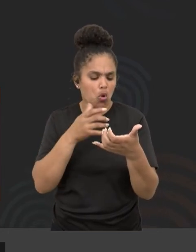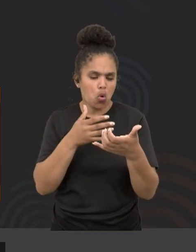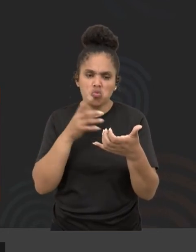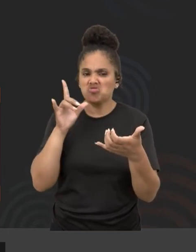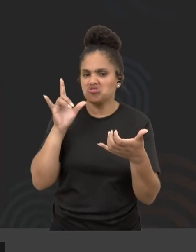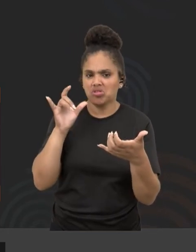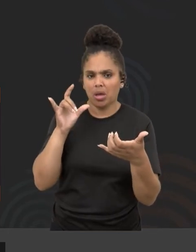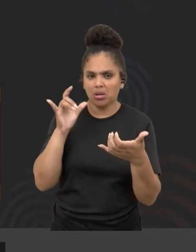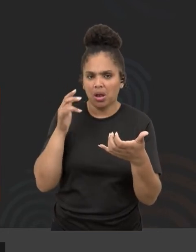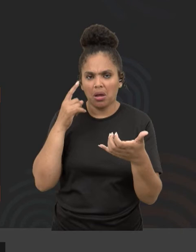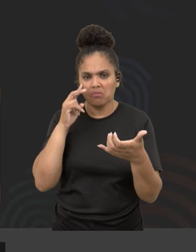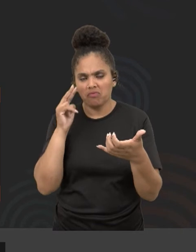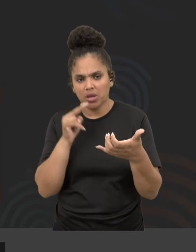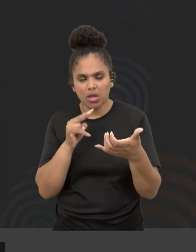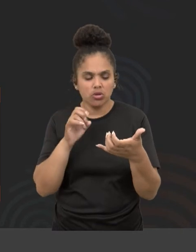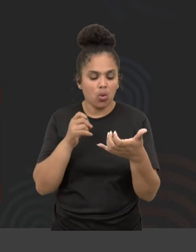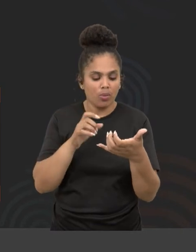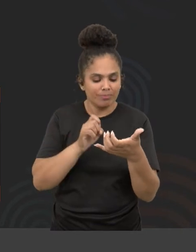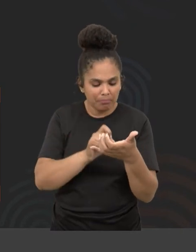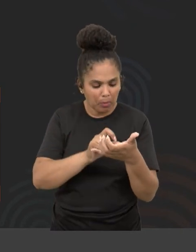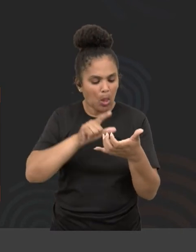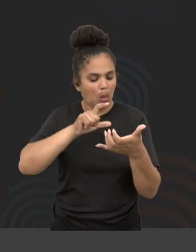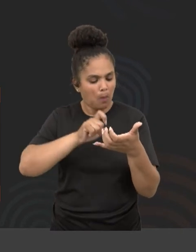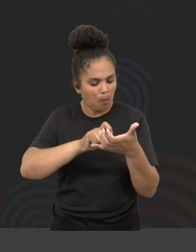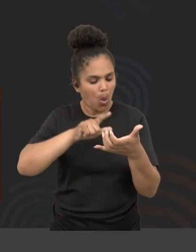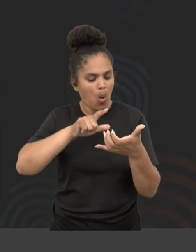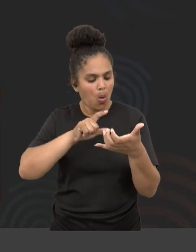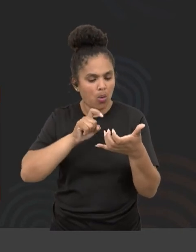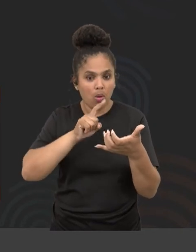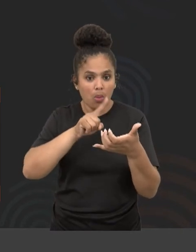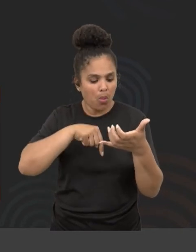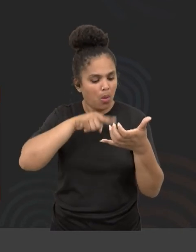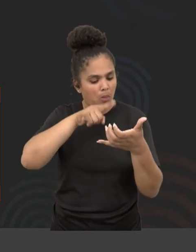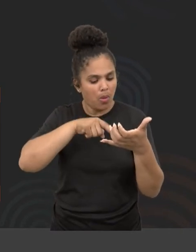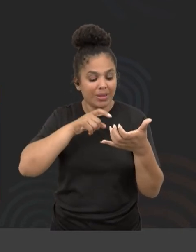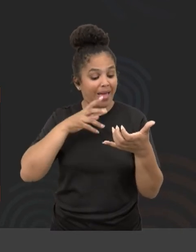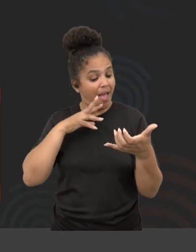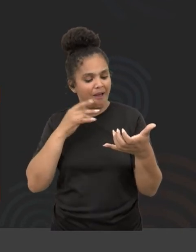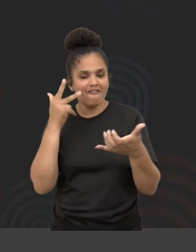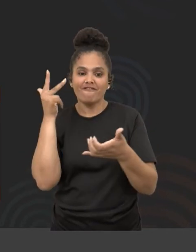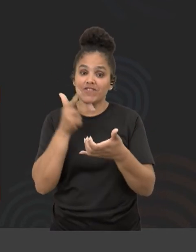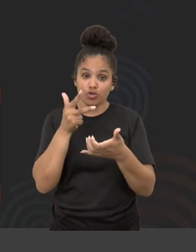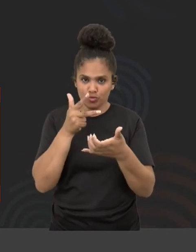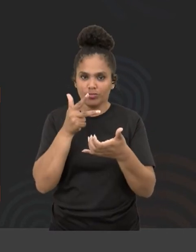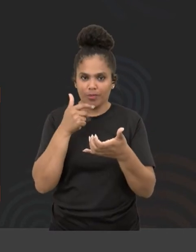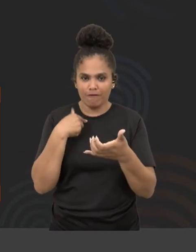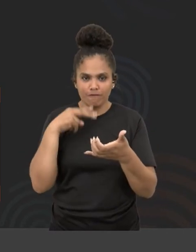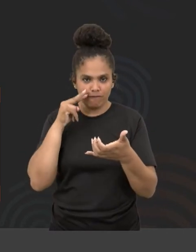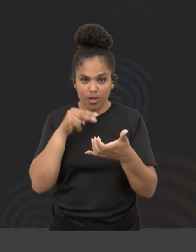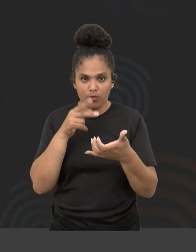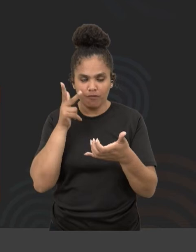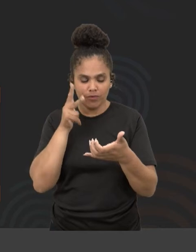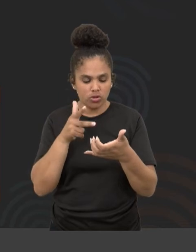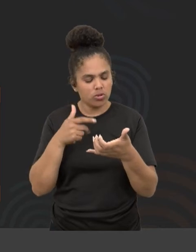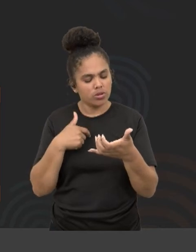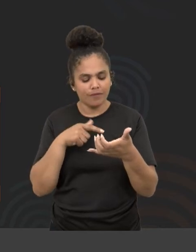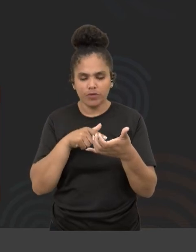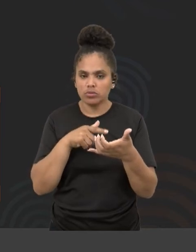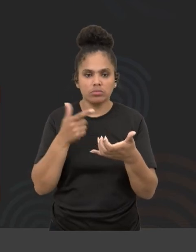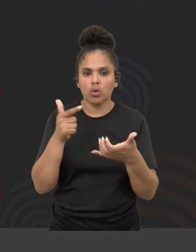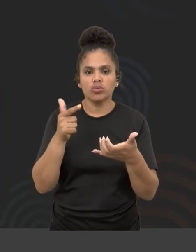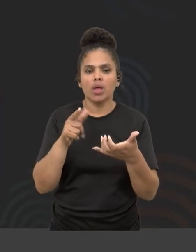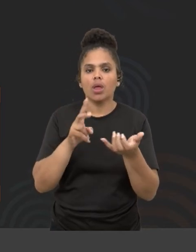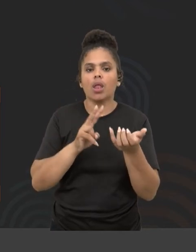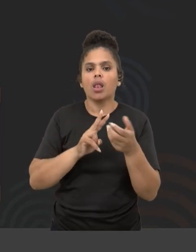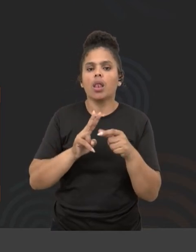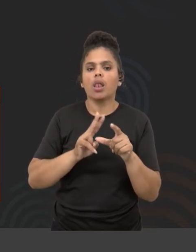Instagram, dando aquele scroll na tela, e aí você se depara com um vídeo, esse vídeo não tem legenda,